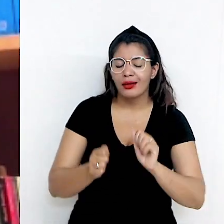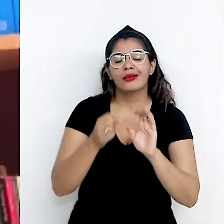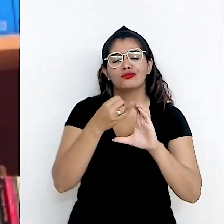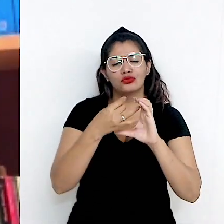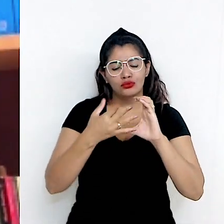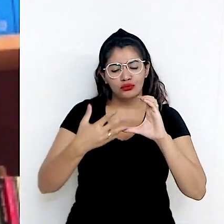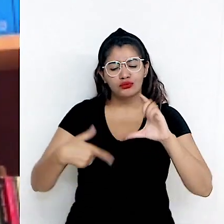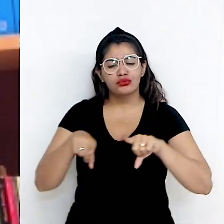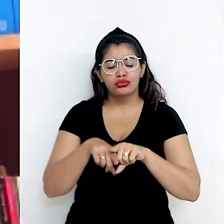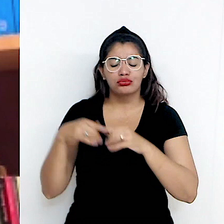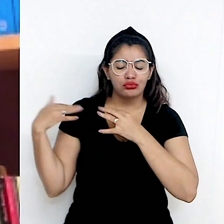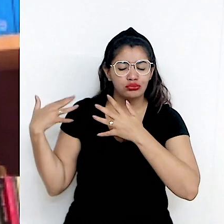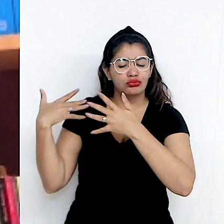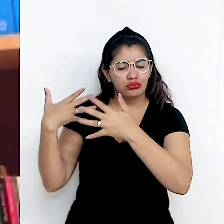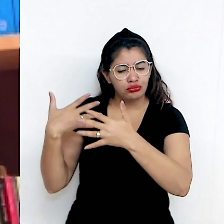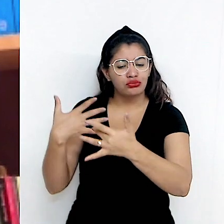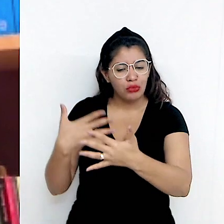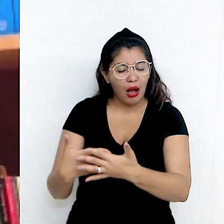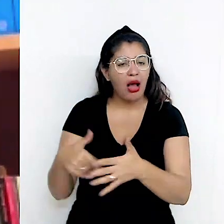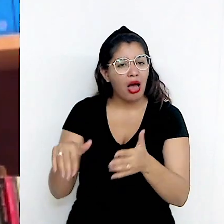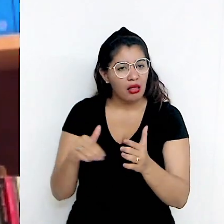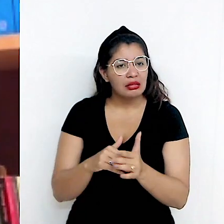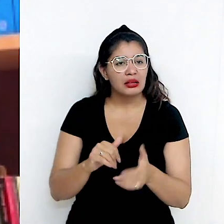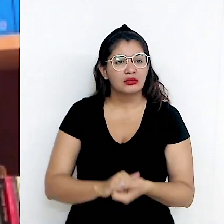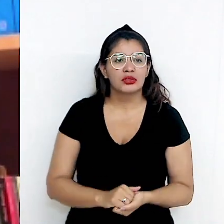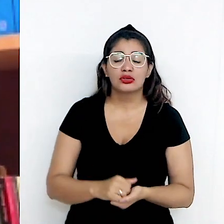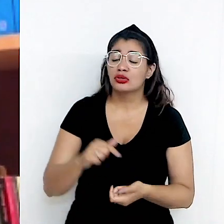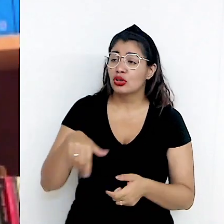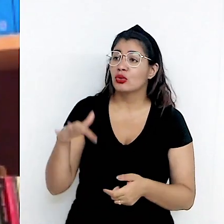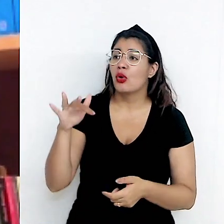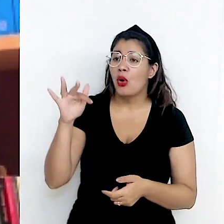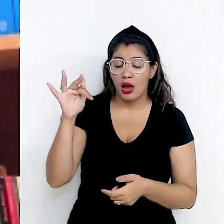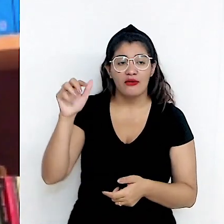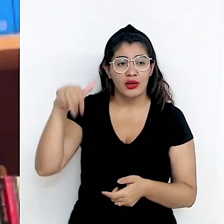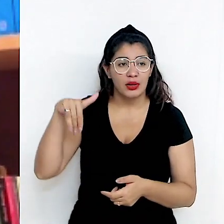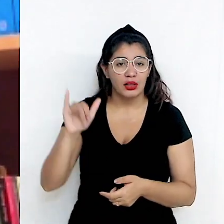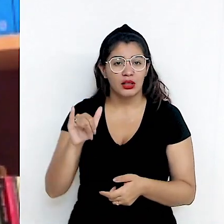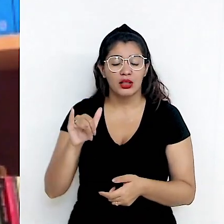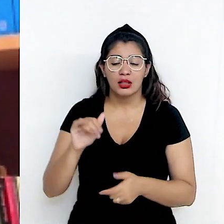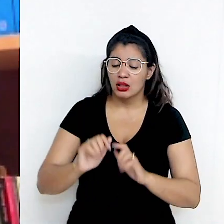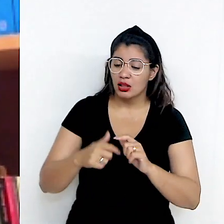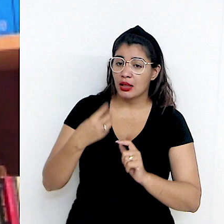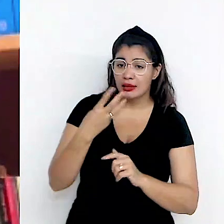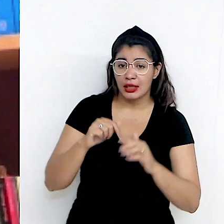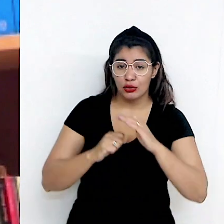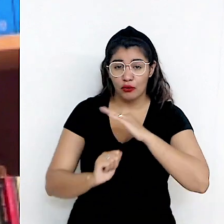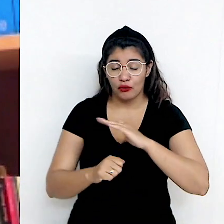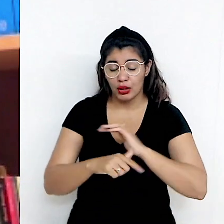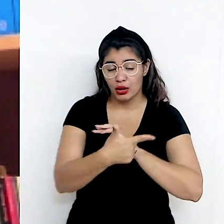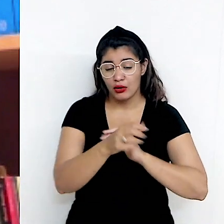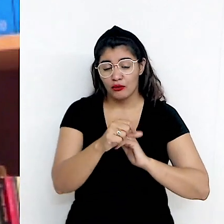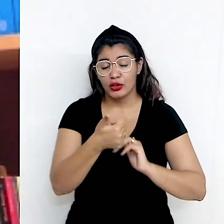caracterizado os átomos as últimas décadas segundo F1000 Japão segue como a terceira maior economia mundial 2021